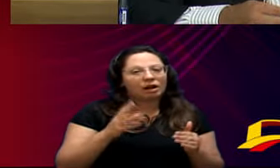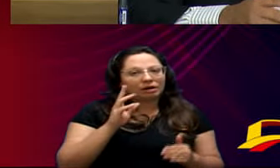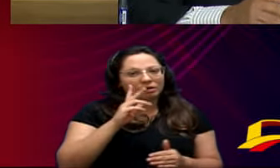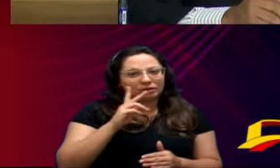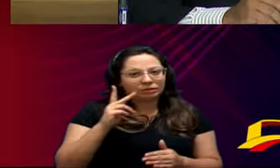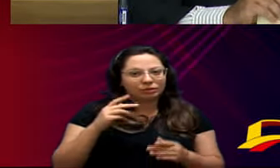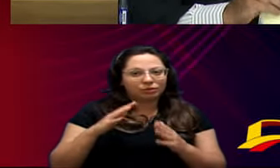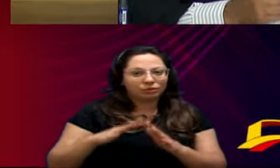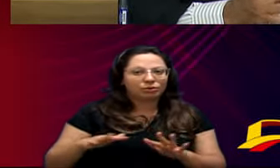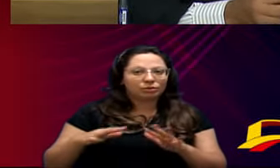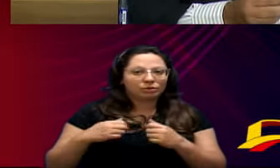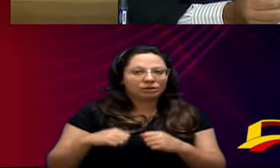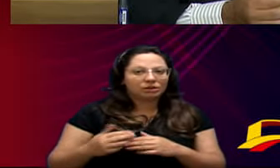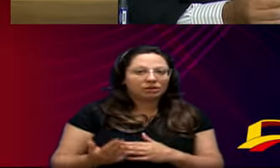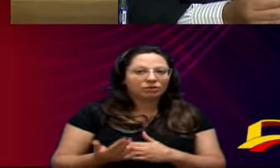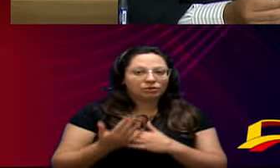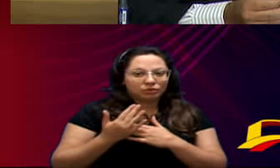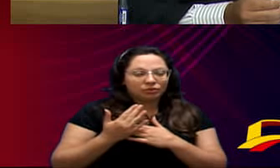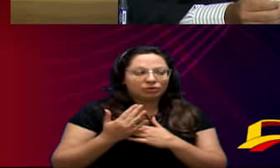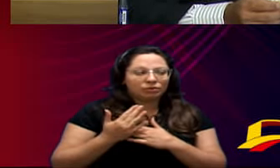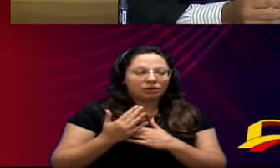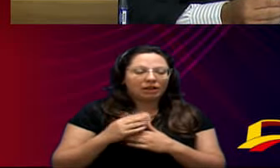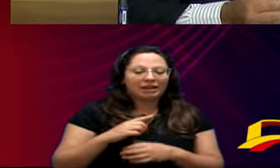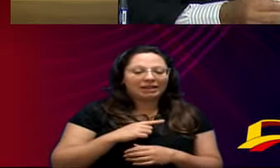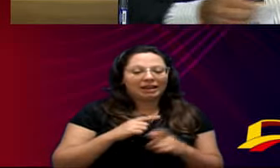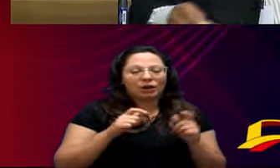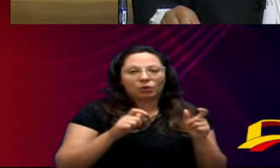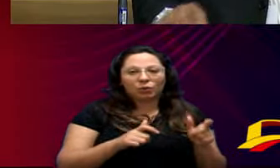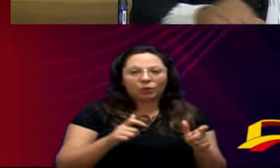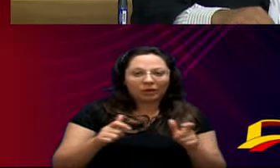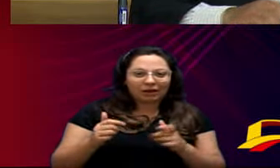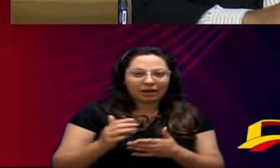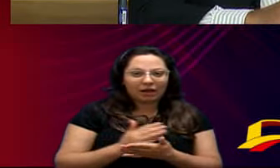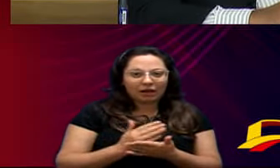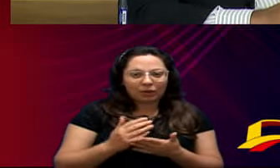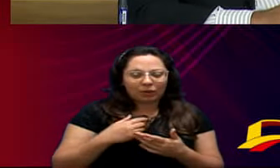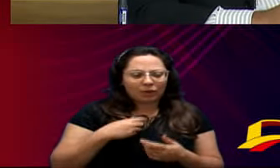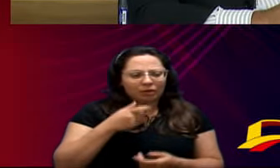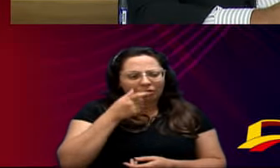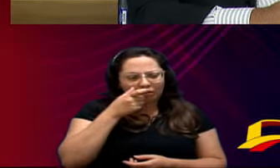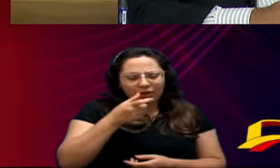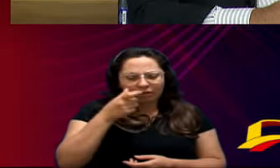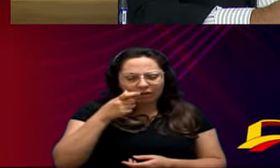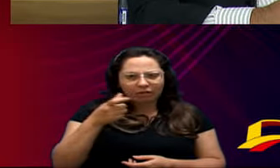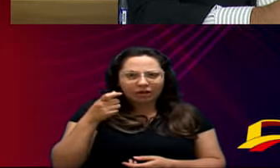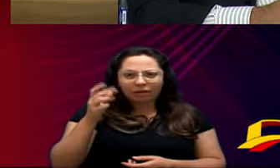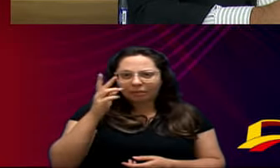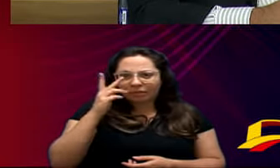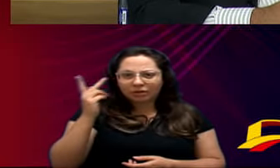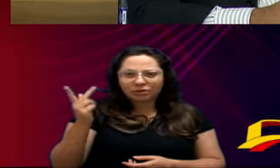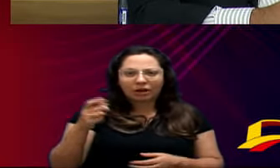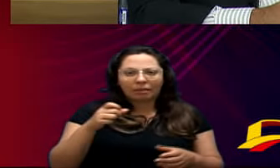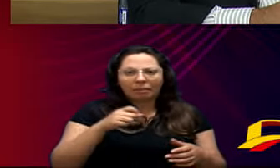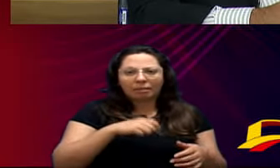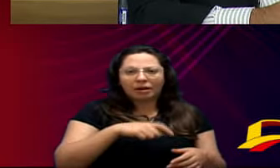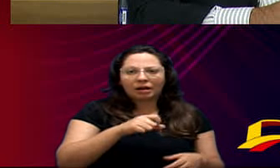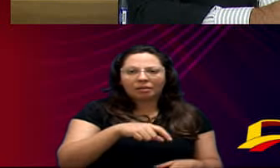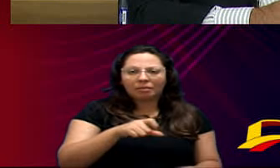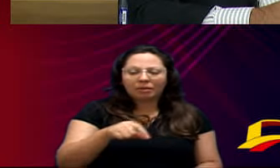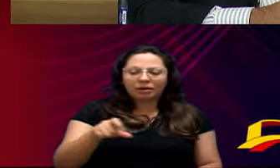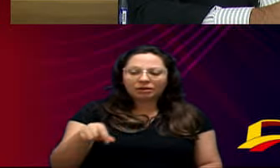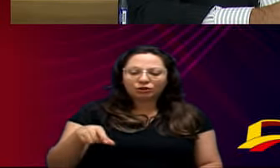né ela tem tanto é que tem os lugares que eu tenho observado secretário tem muitas pessoas que estão fazendo o plantil e daí entra a